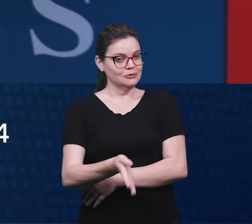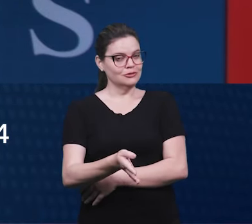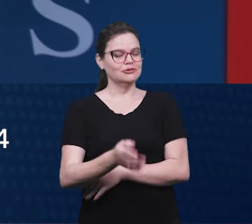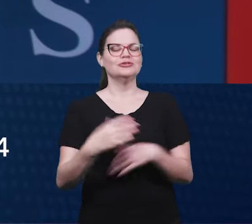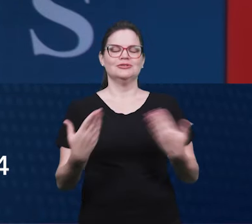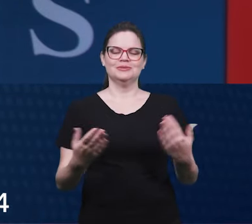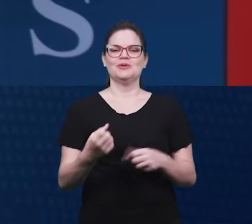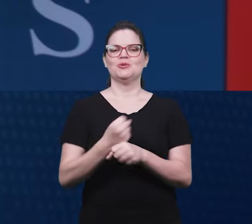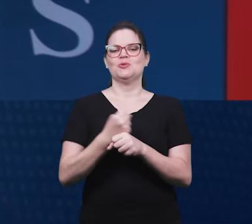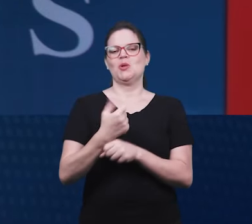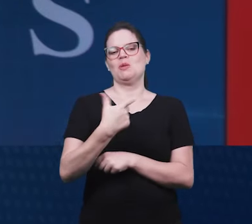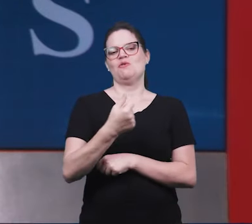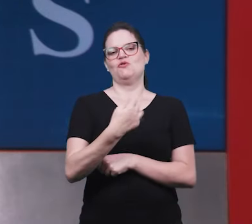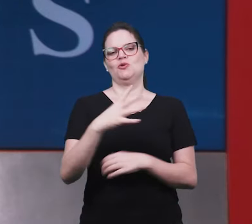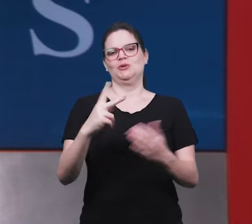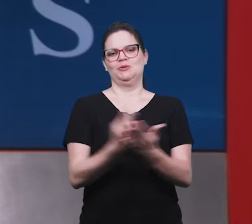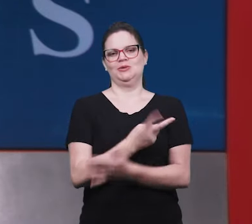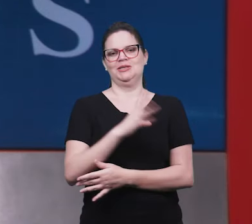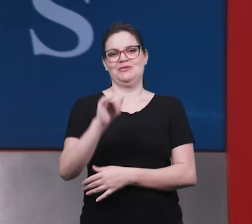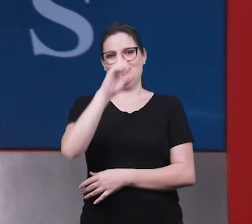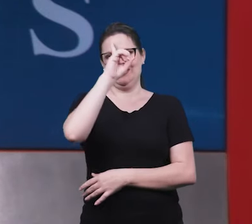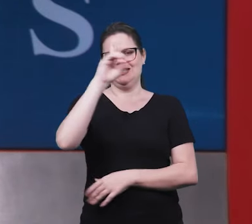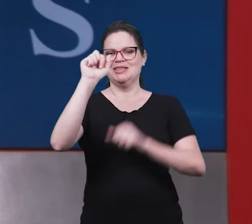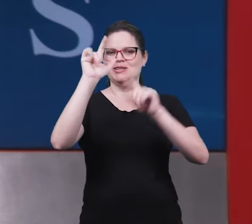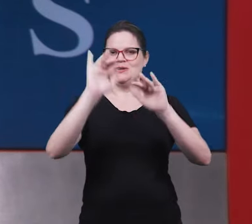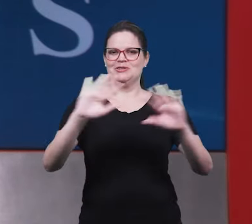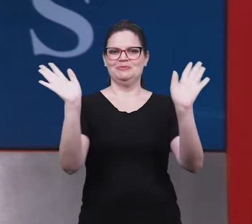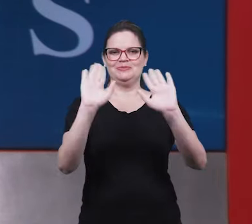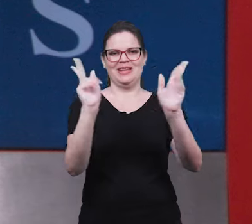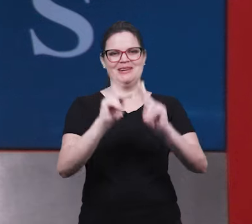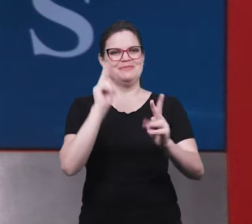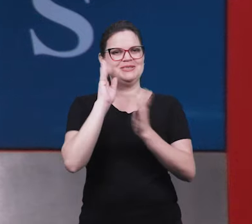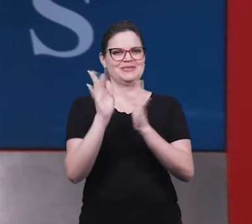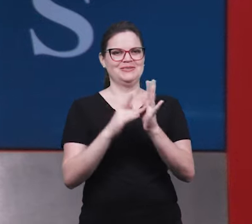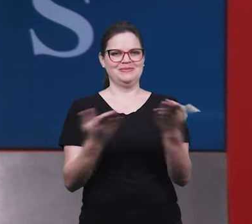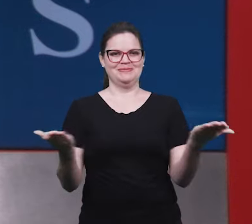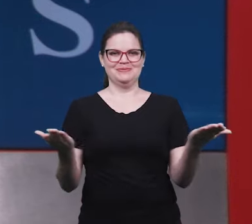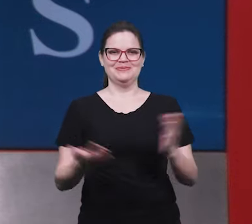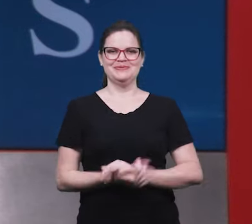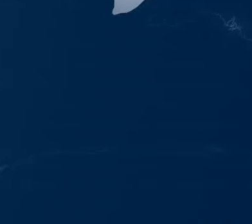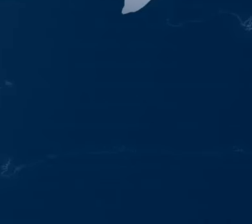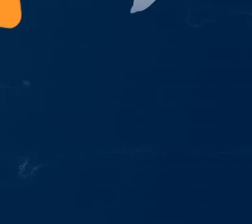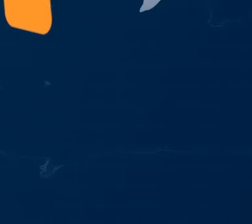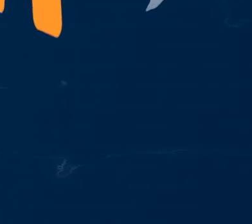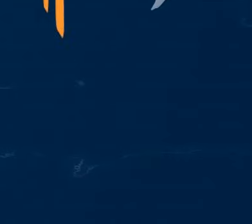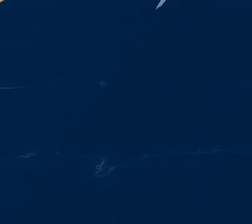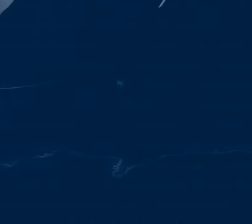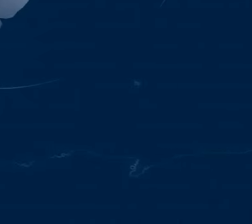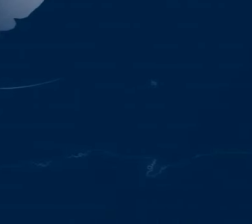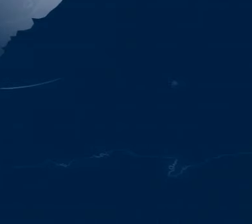festas edição 2024 Deus te abençoe a paz do Senhor Jesus